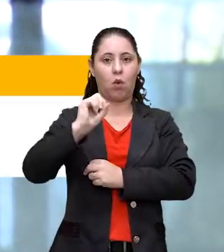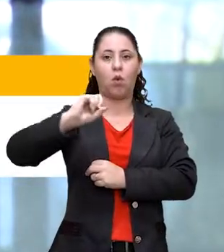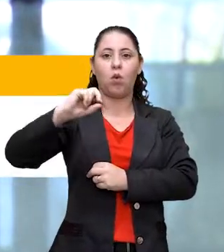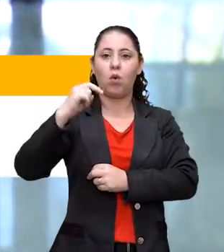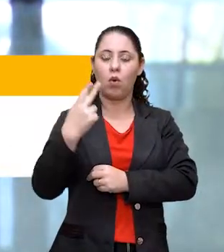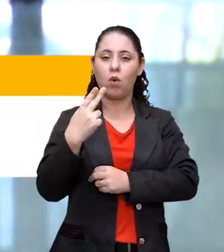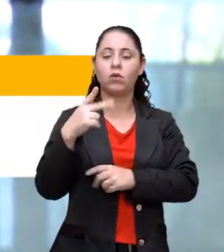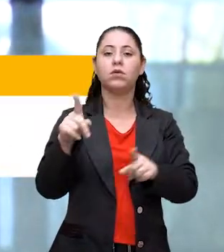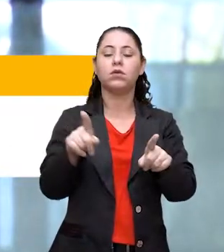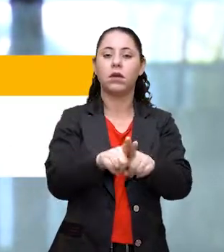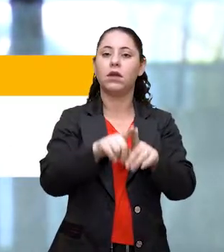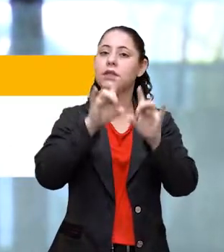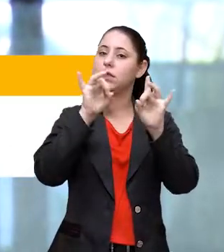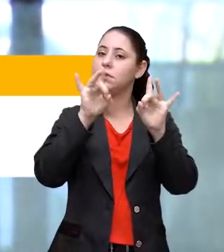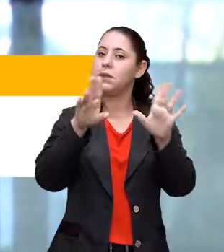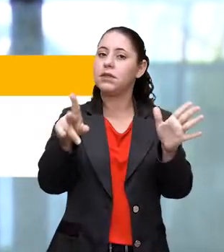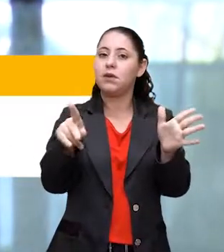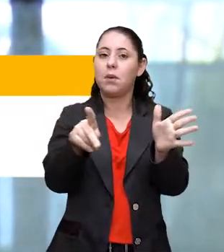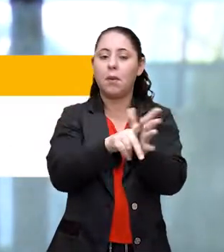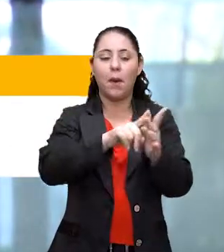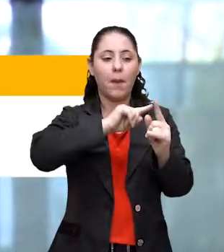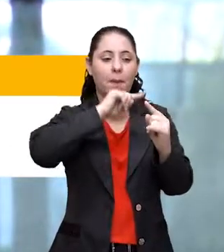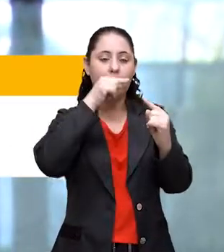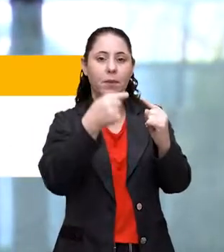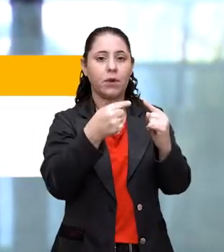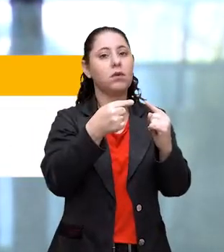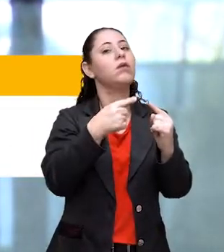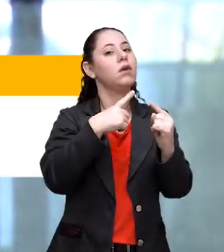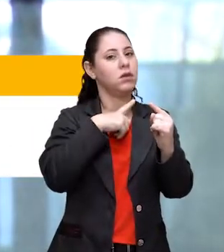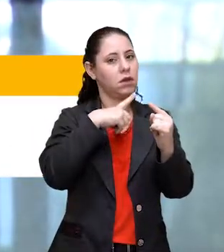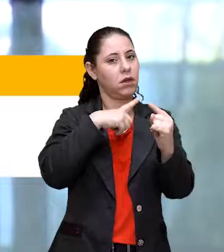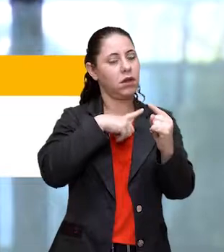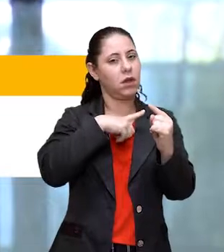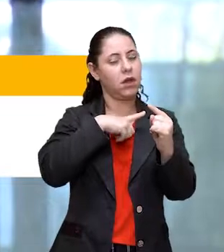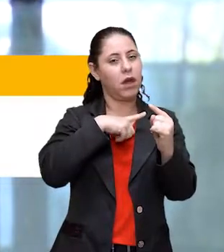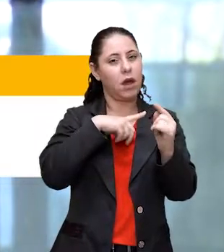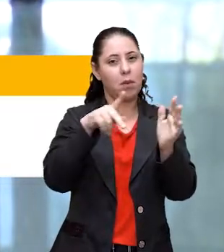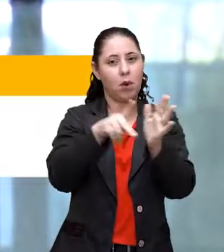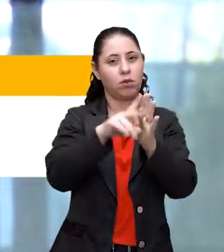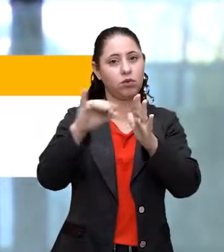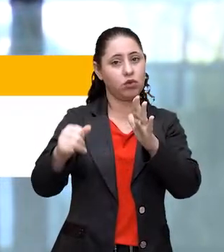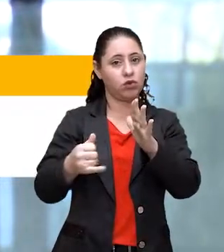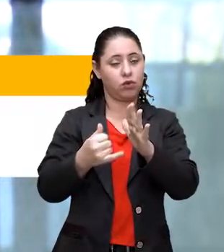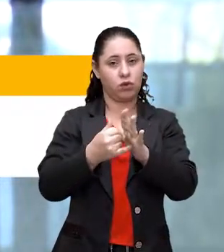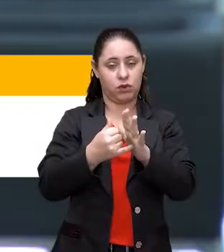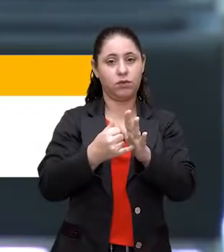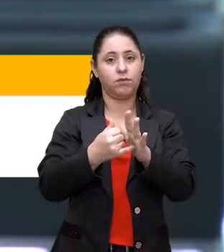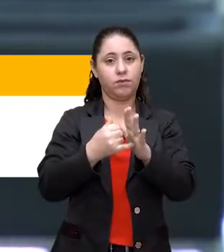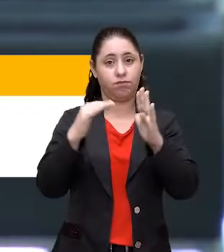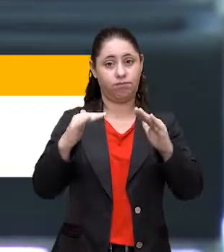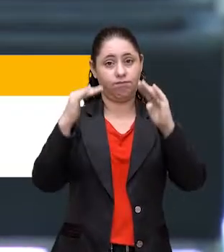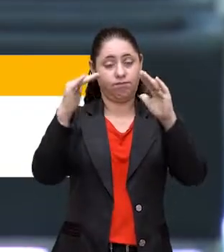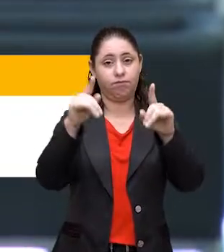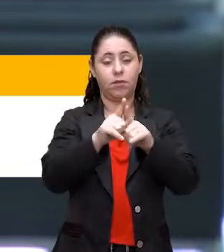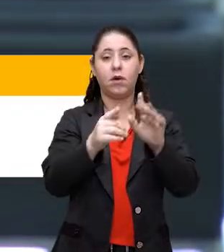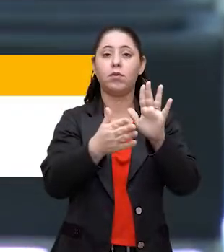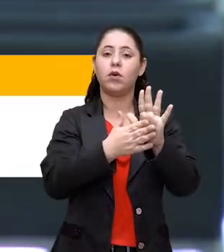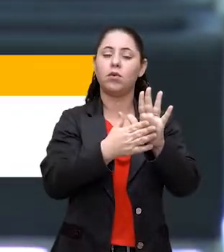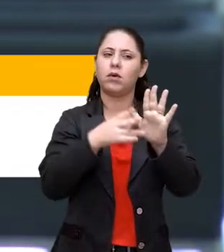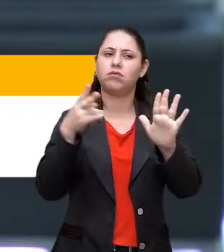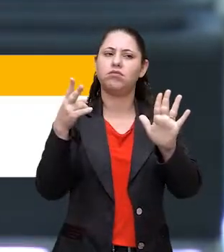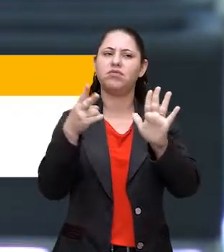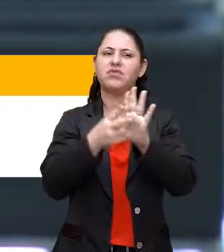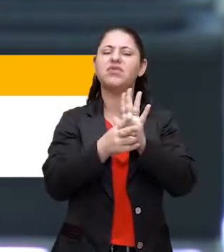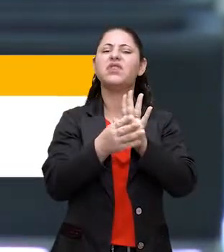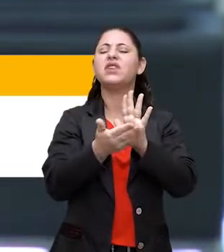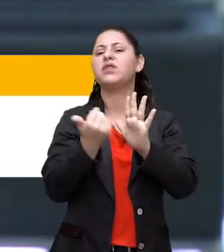normal ou com habilitação específica, devidamente reconhecida por órgãos competentes. A proposta teve um pedido